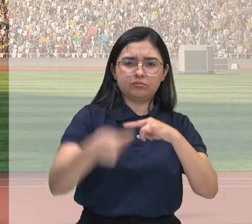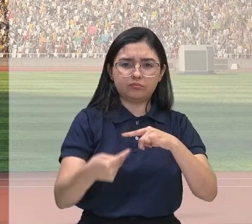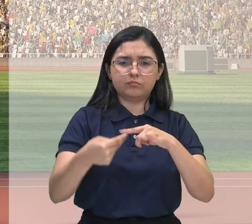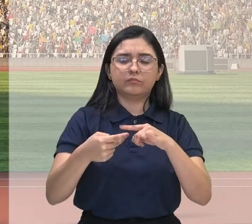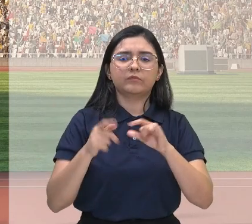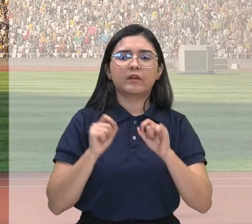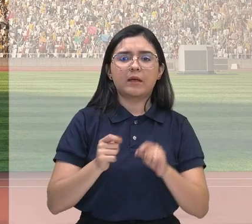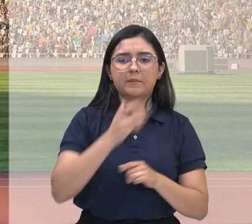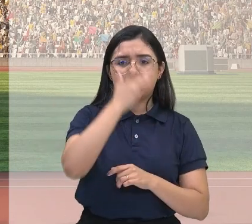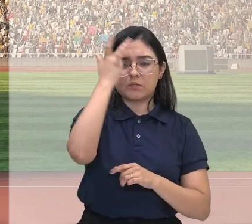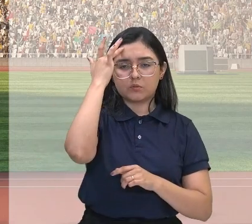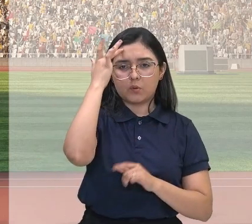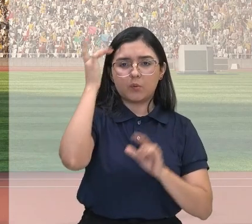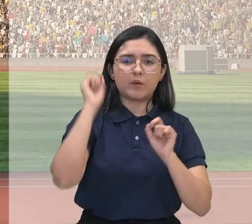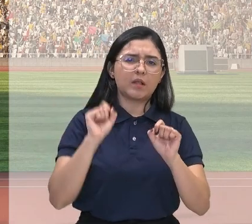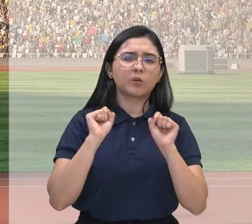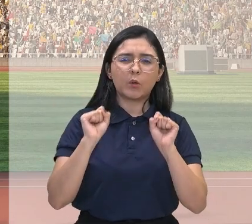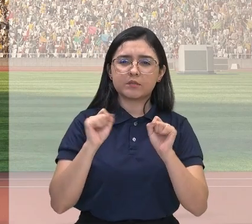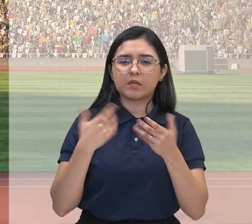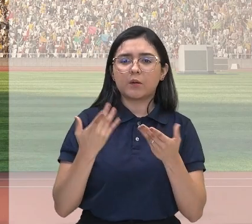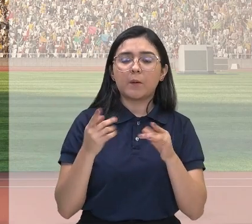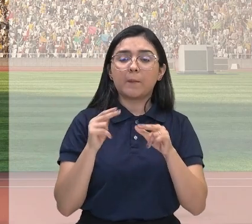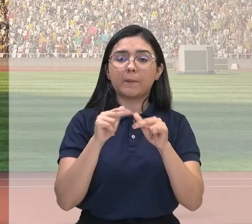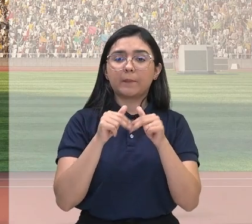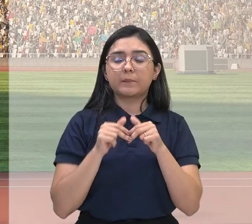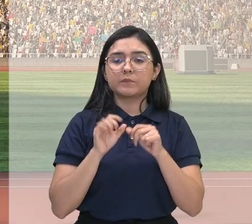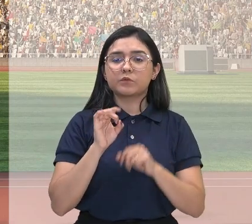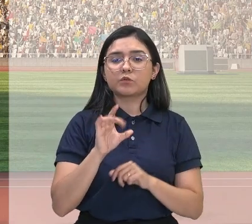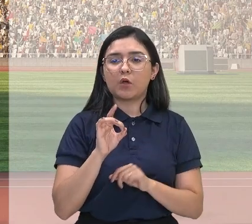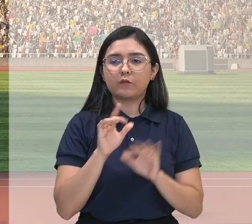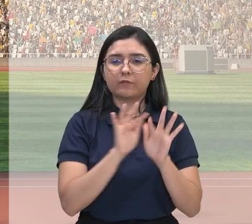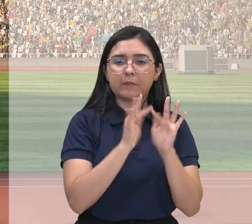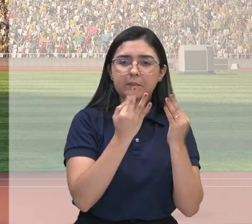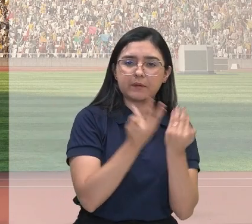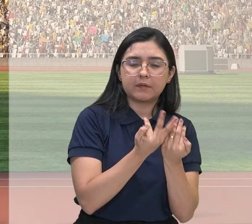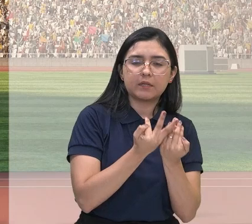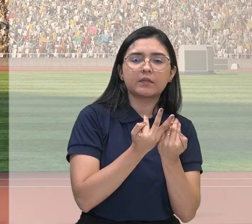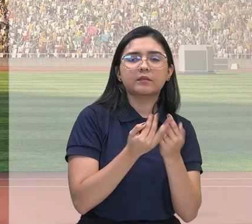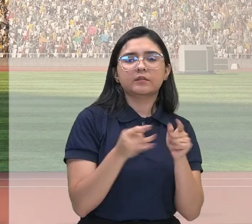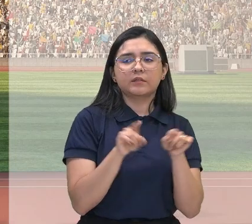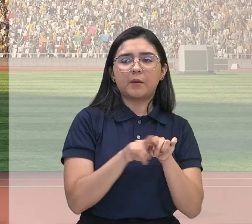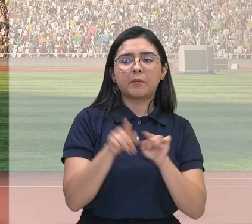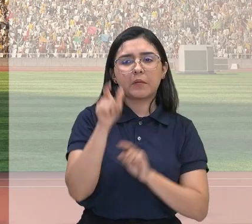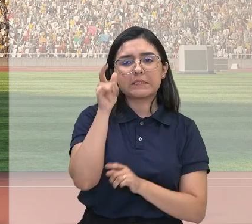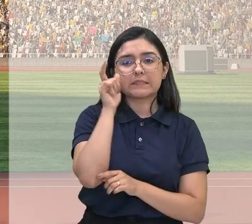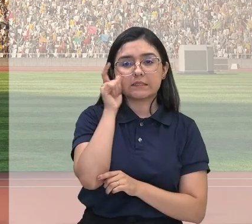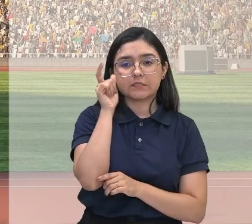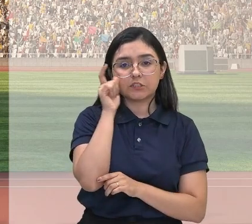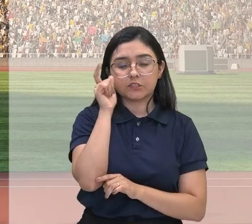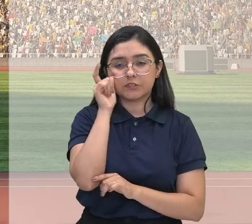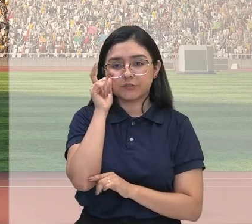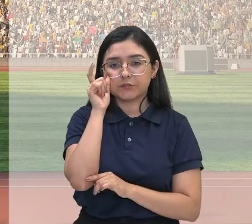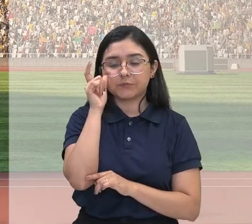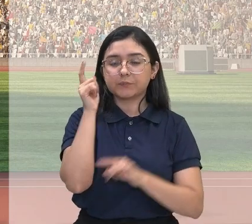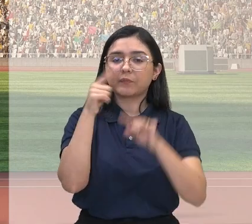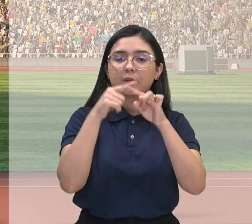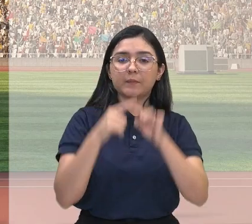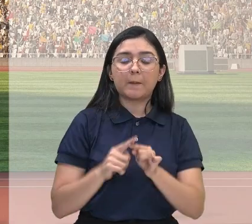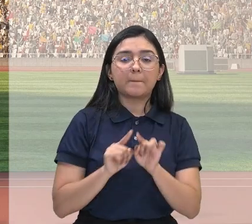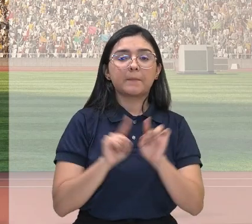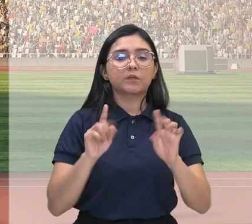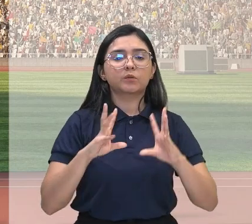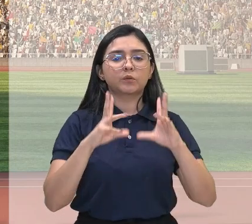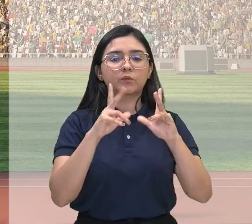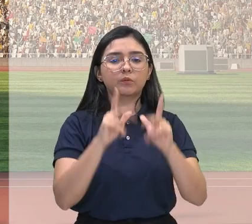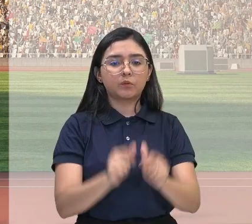vibração, aquela torcida, não só dos familiares, né, que estão presenciando ali a competição, mas de